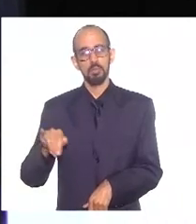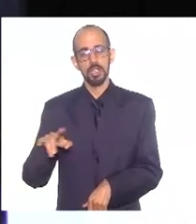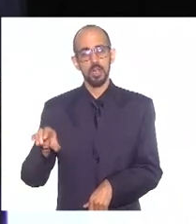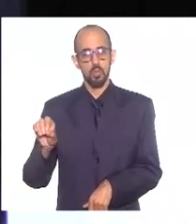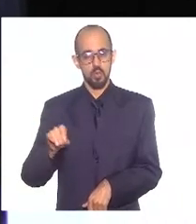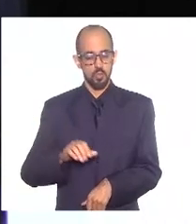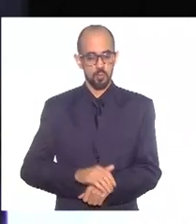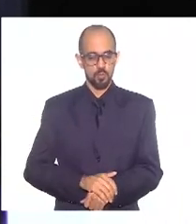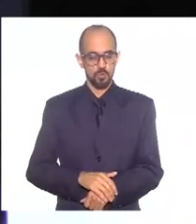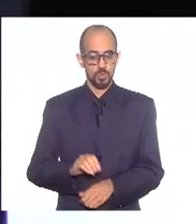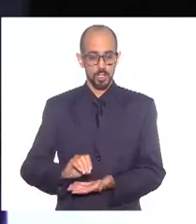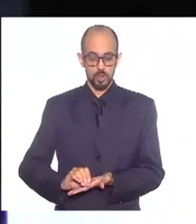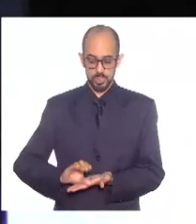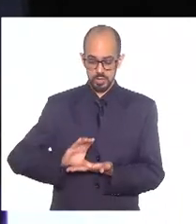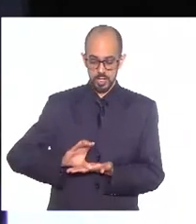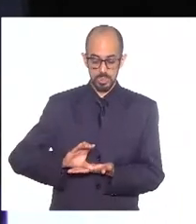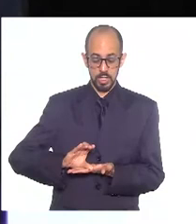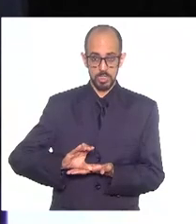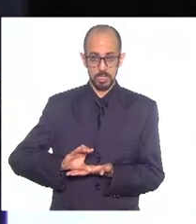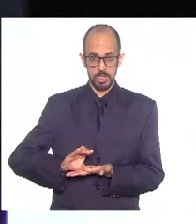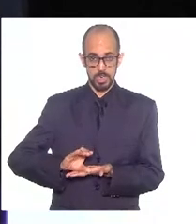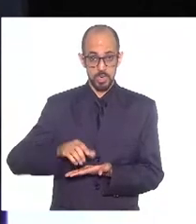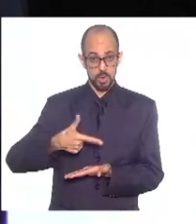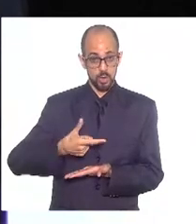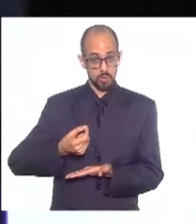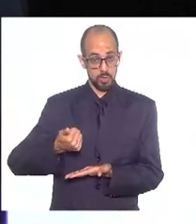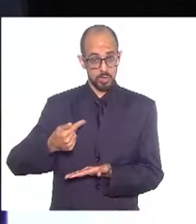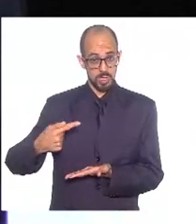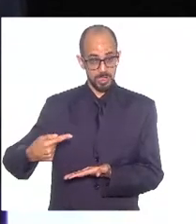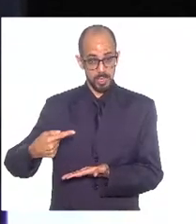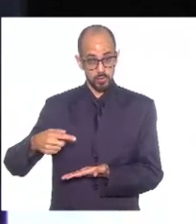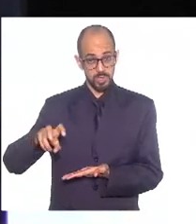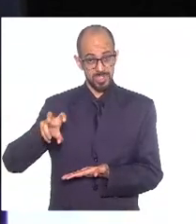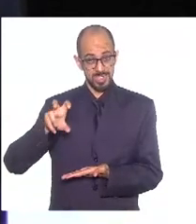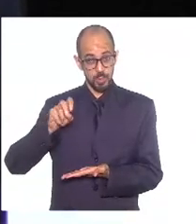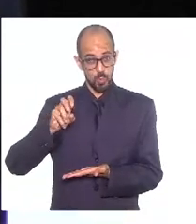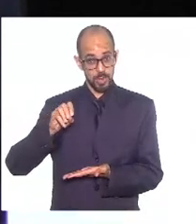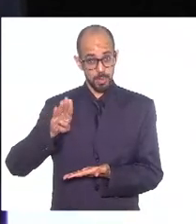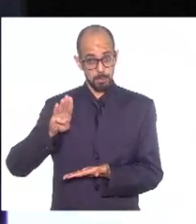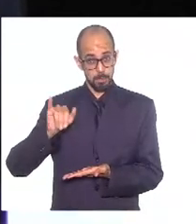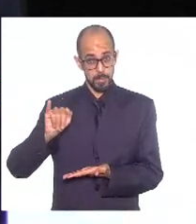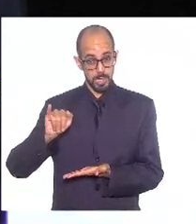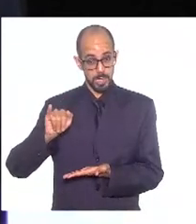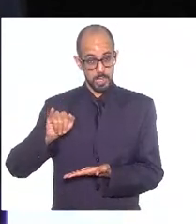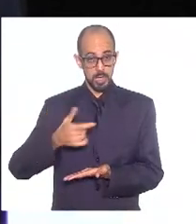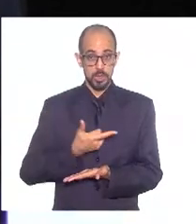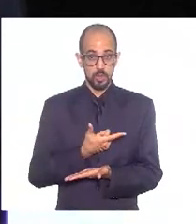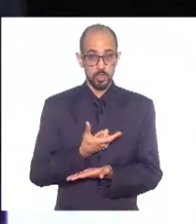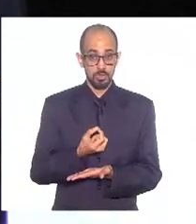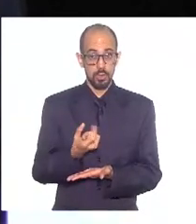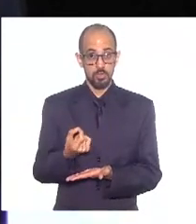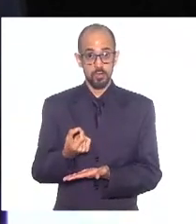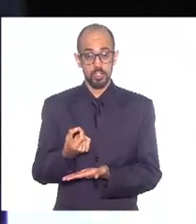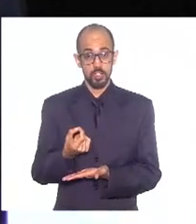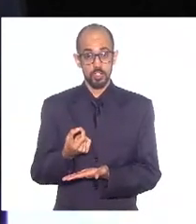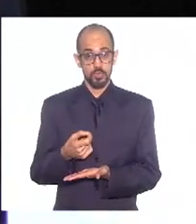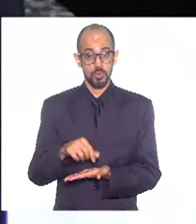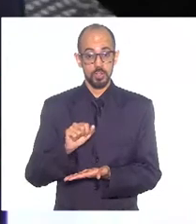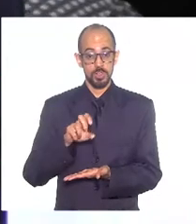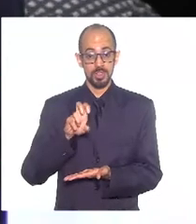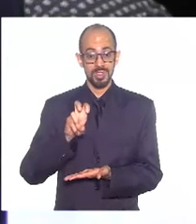Aureliano, em 17 foi da ordem de 50 bi e em 20 da ordem de 59 bilhões de